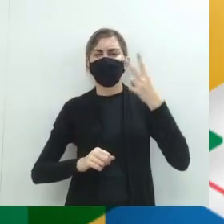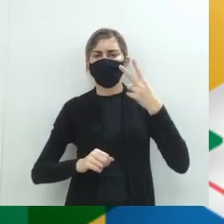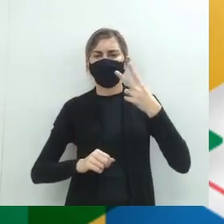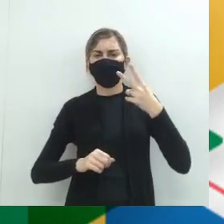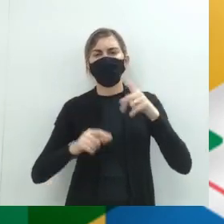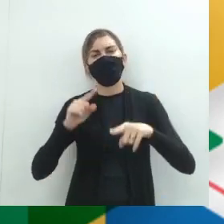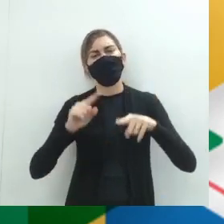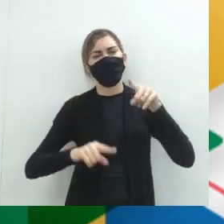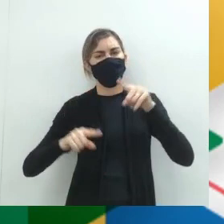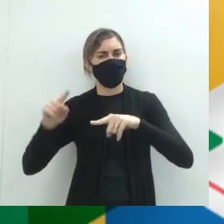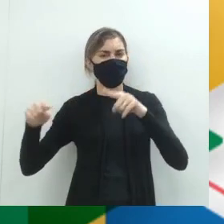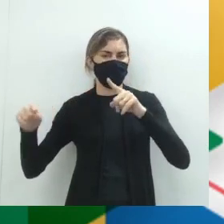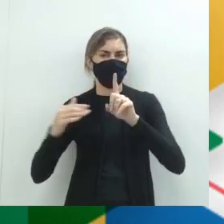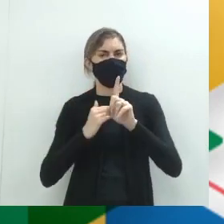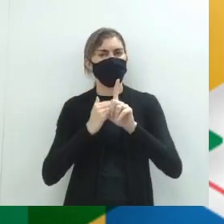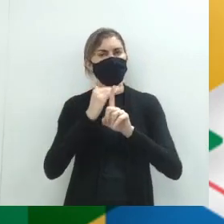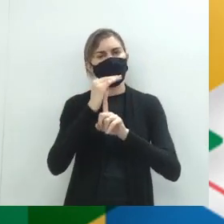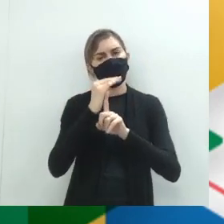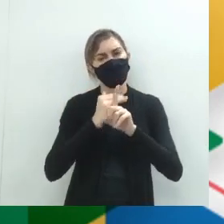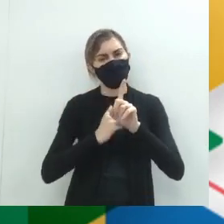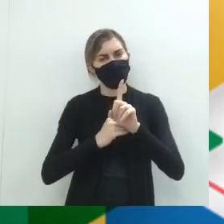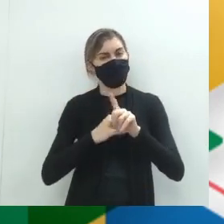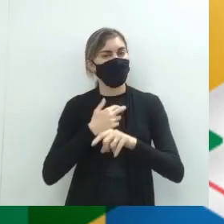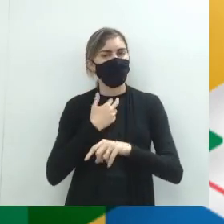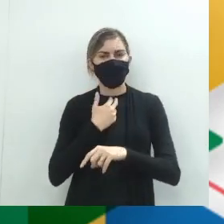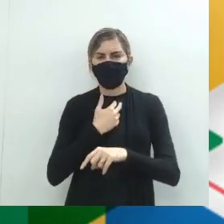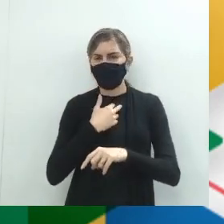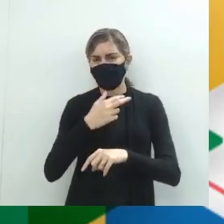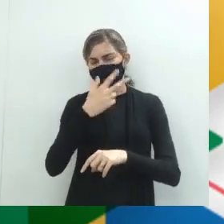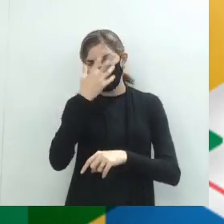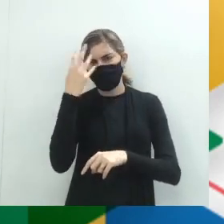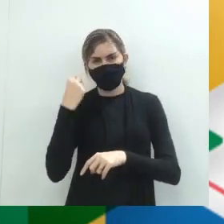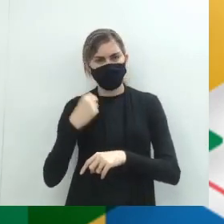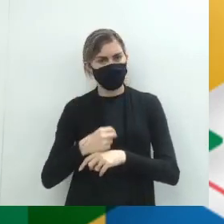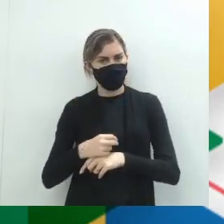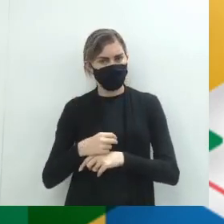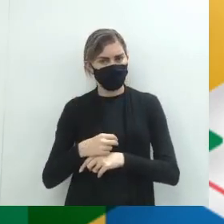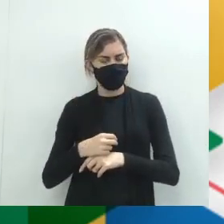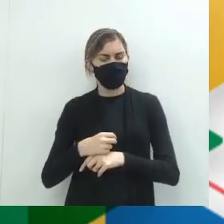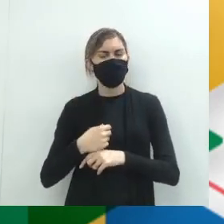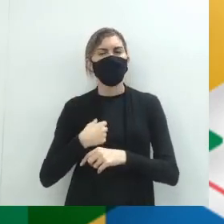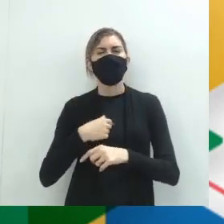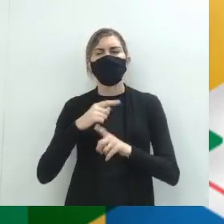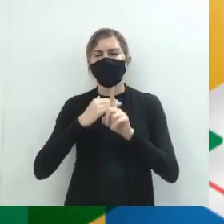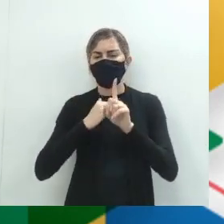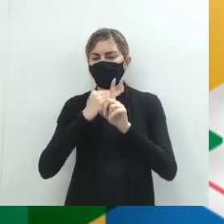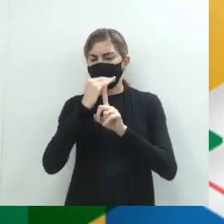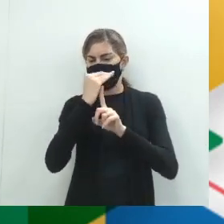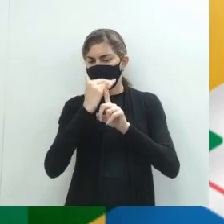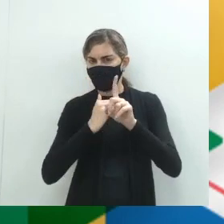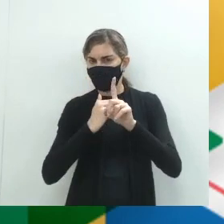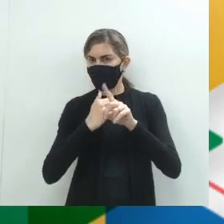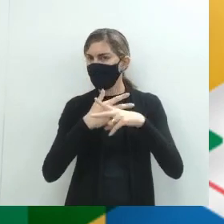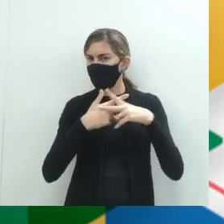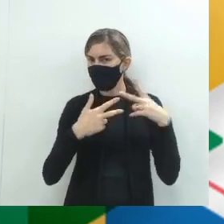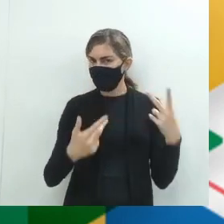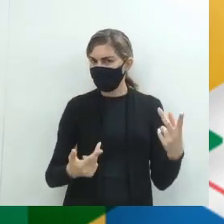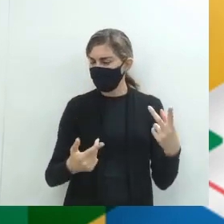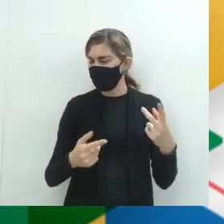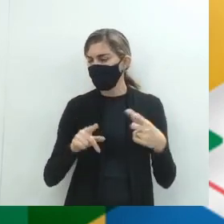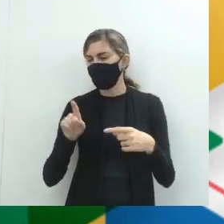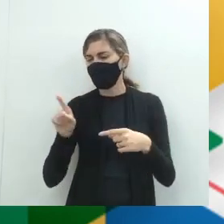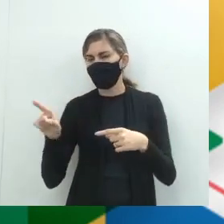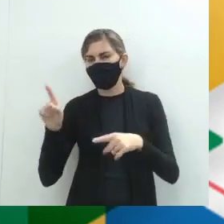uma variação de temperatura. Não esquece, gente, que temperatura é uma